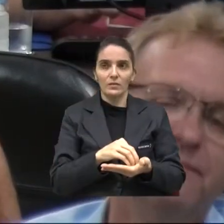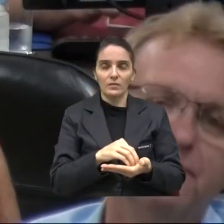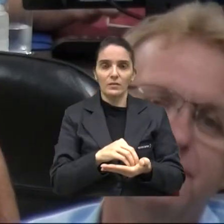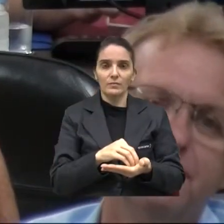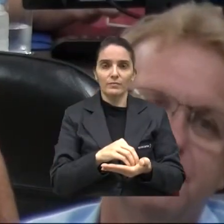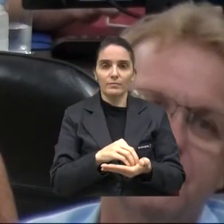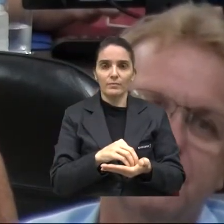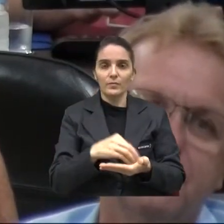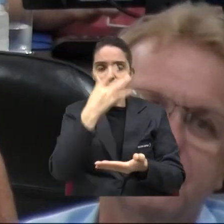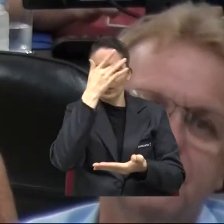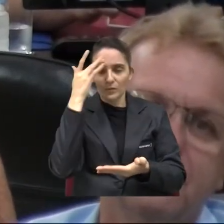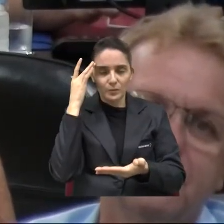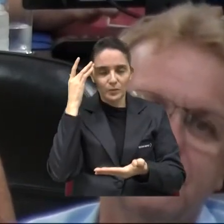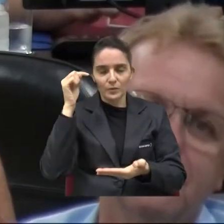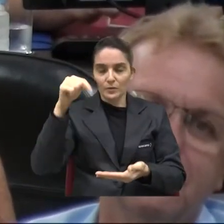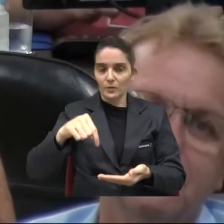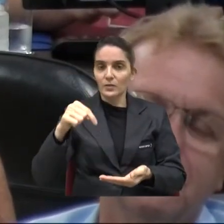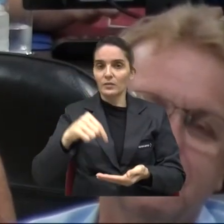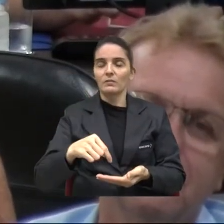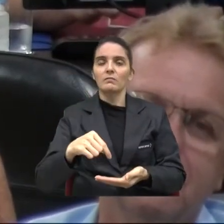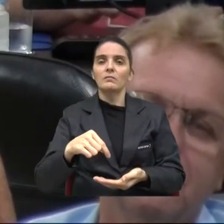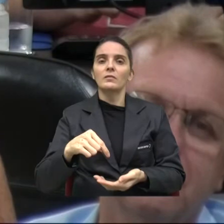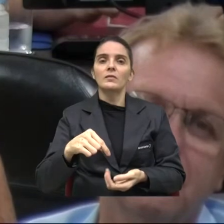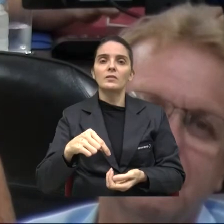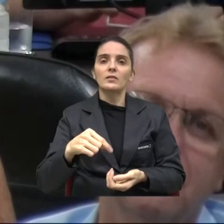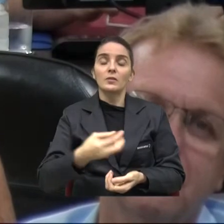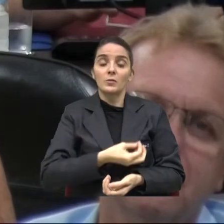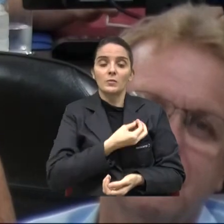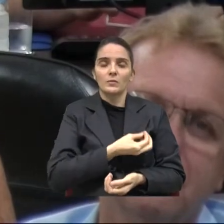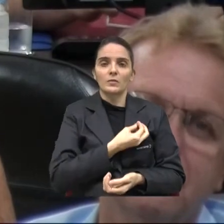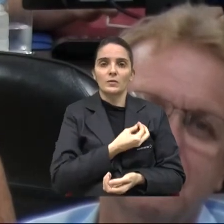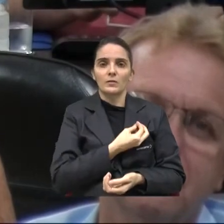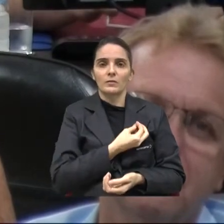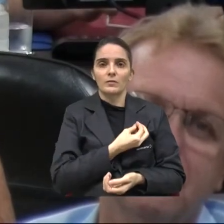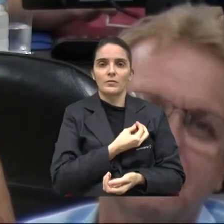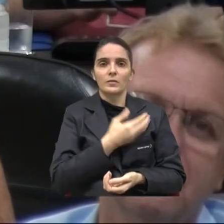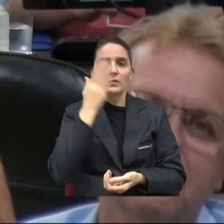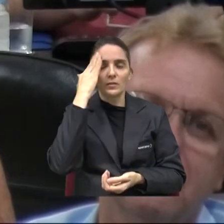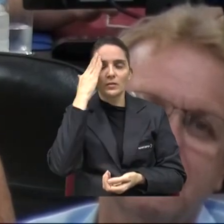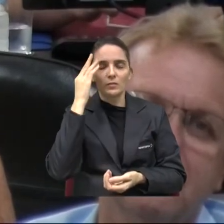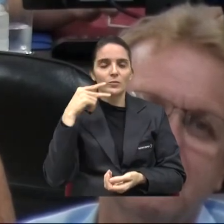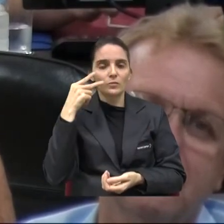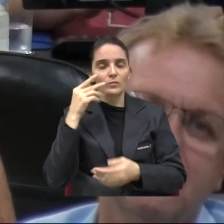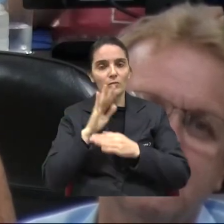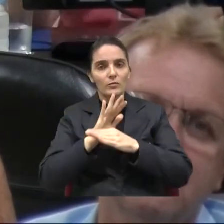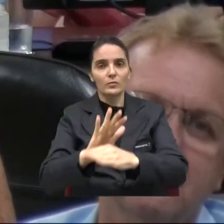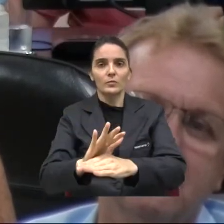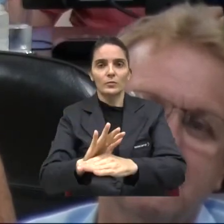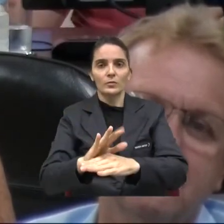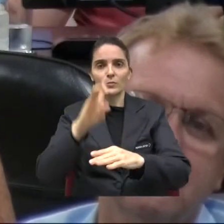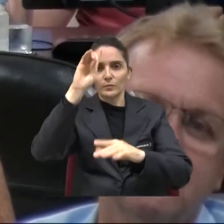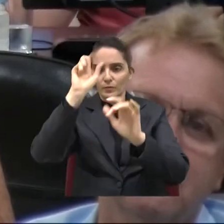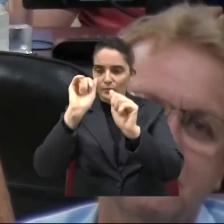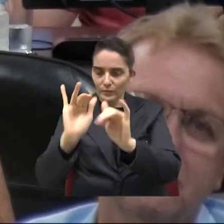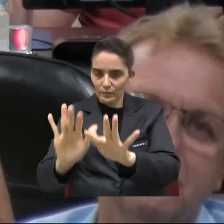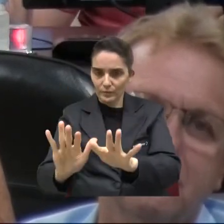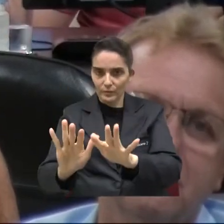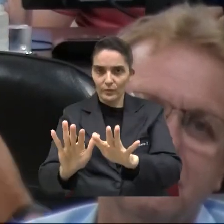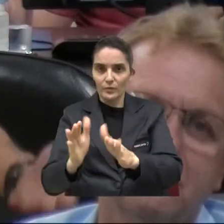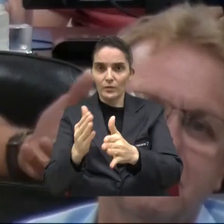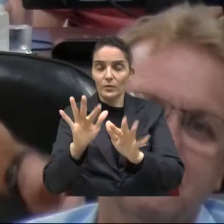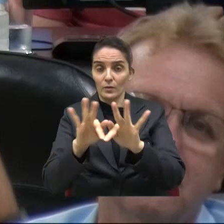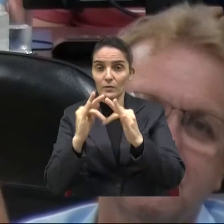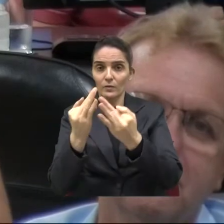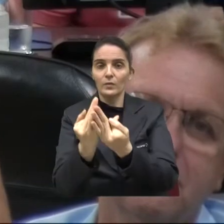as pessoas que fiquem sabendo que nós estamos aqui para apoiá-los. Que Deus continue abençoando vocês grandemente,